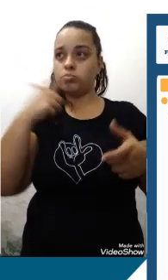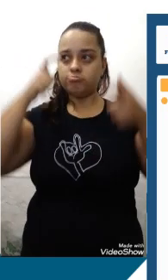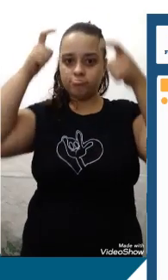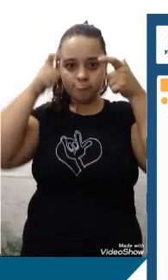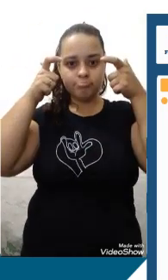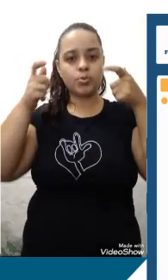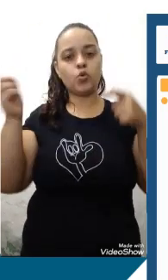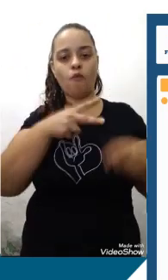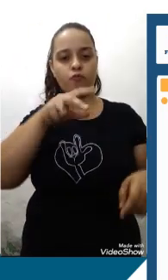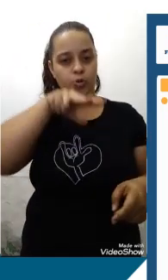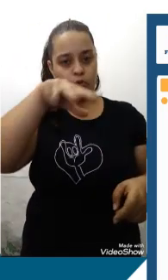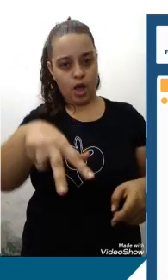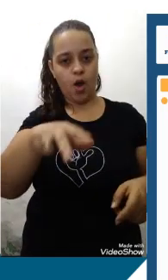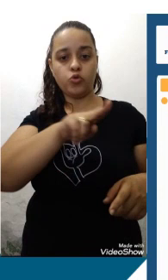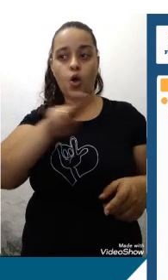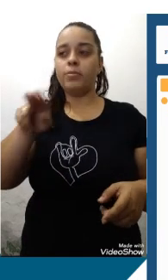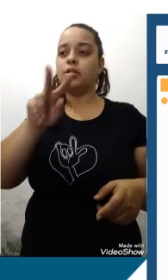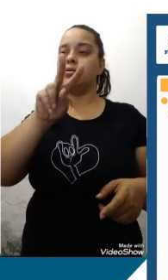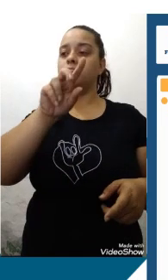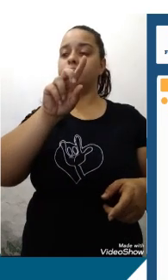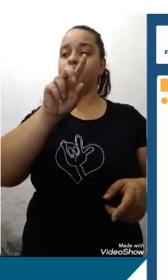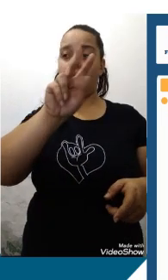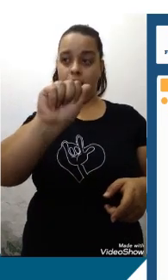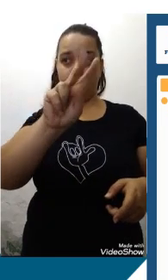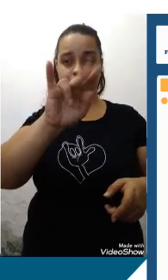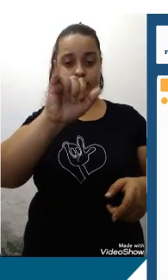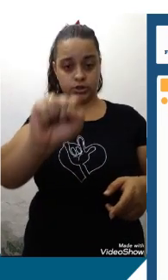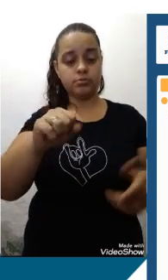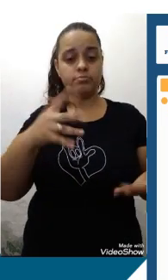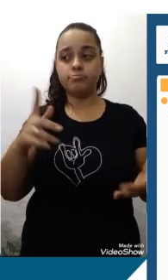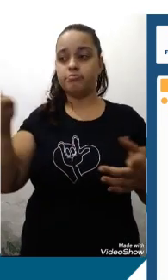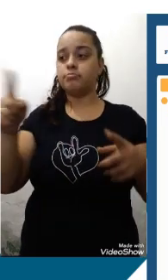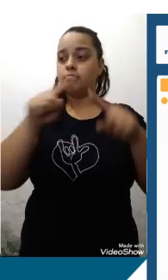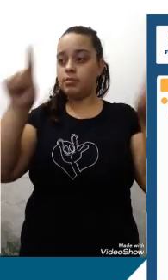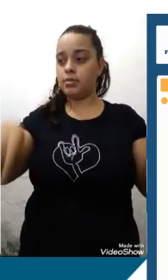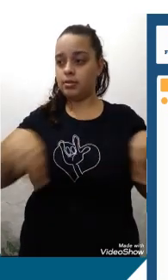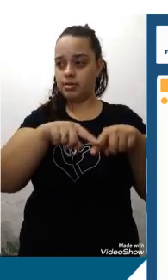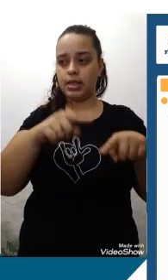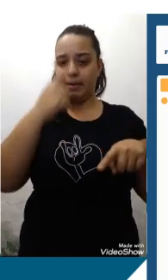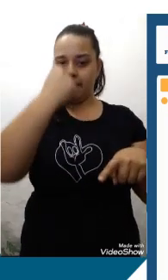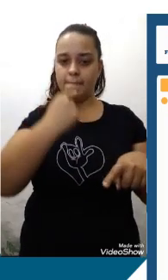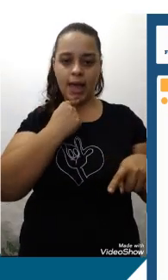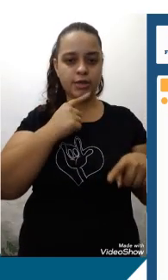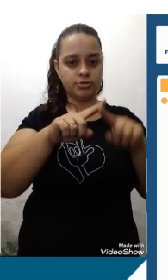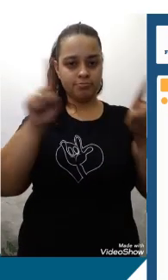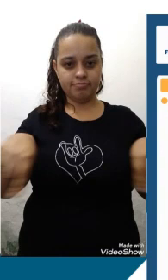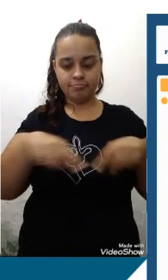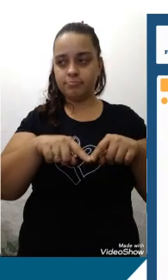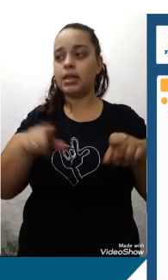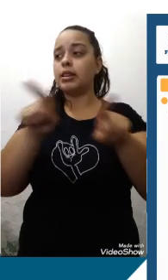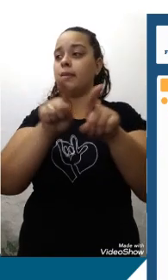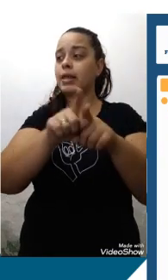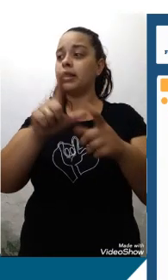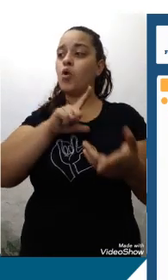nova dinastia, a dinastia de Avis. Essa vitória é significativa para a gente por dois motivos. Primeiro, porque ela representa um momento de afirmação da